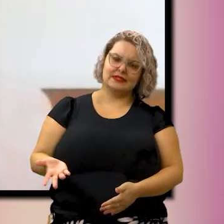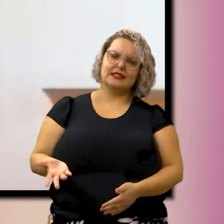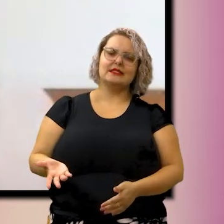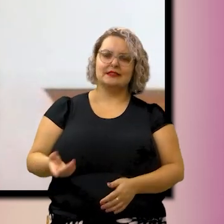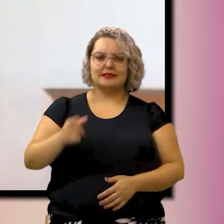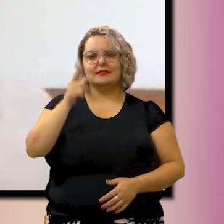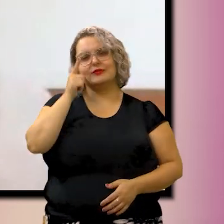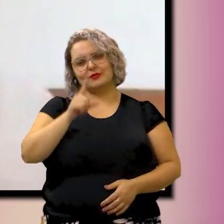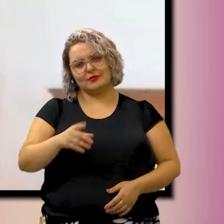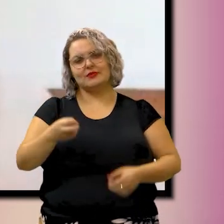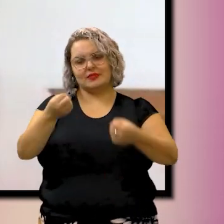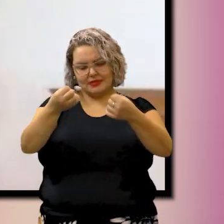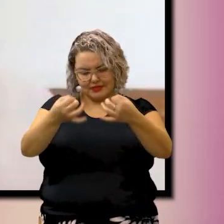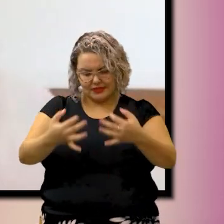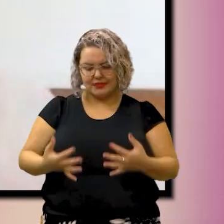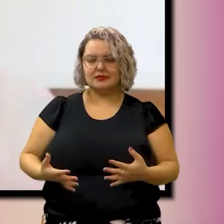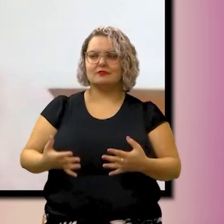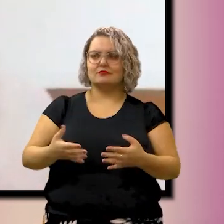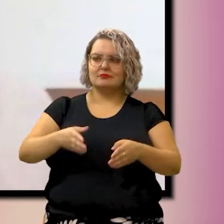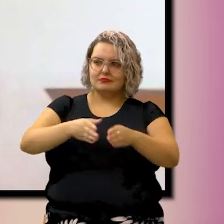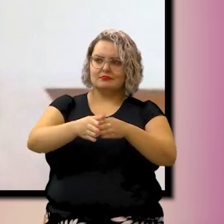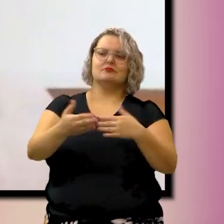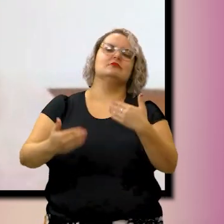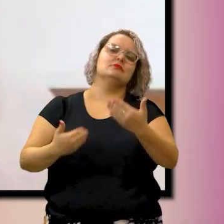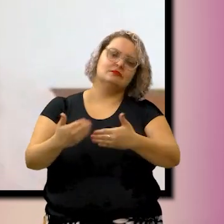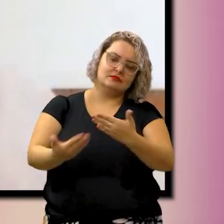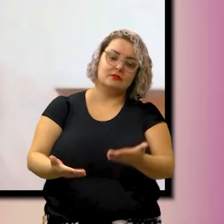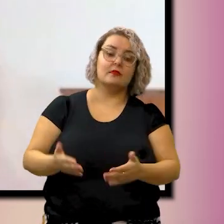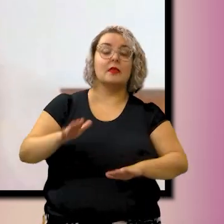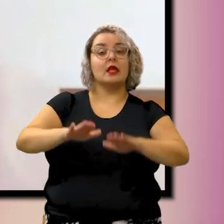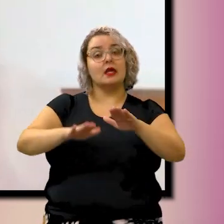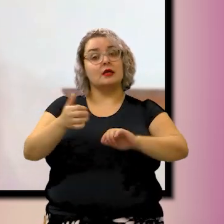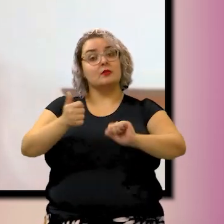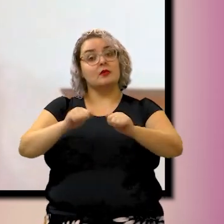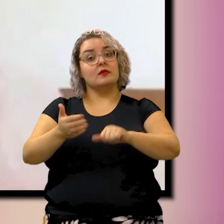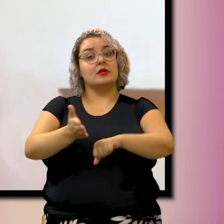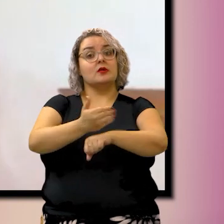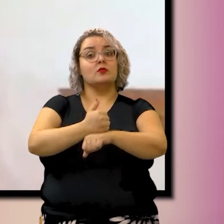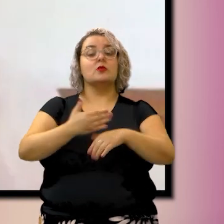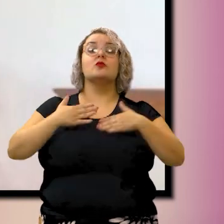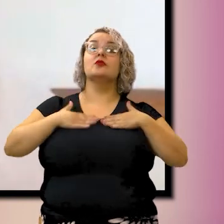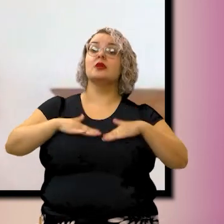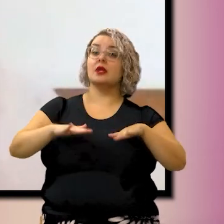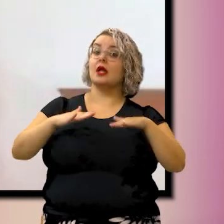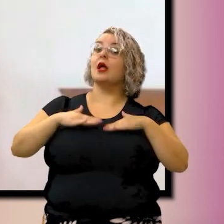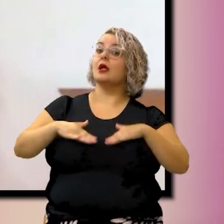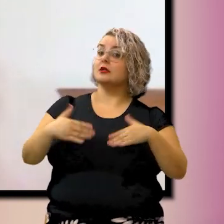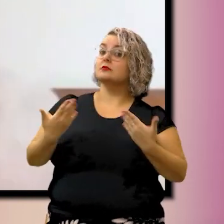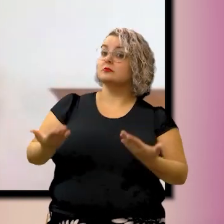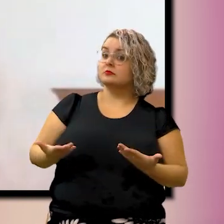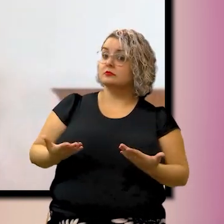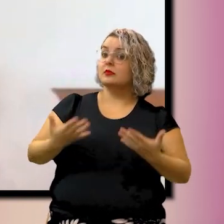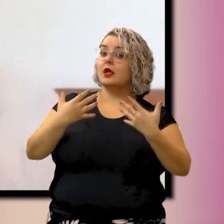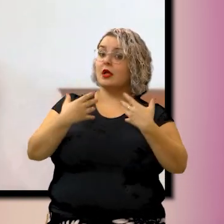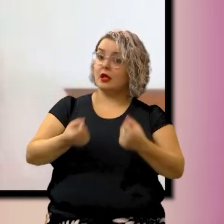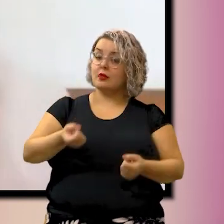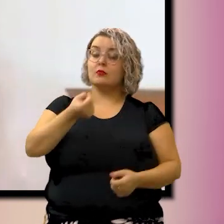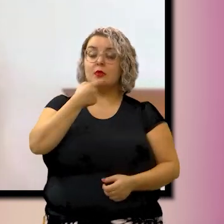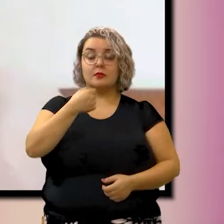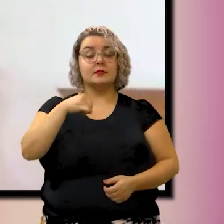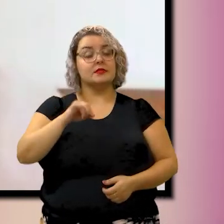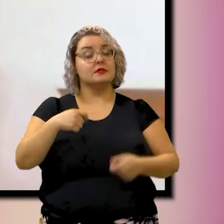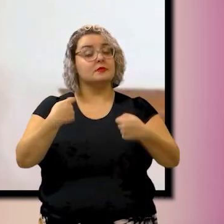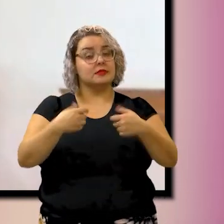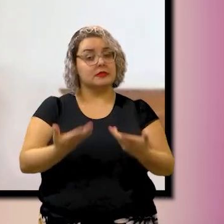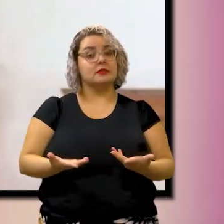com certeza. Dá para você seguir essas orientações, passar às vezes numa avaliação antes para ficar tranquilo, receber